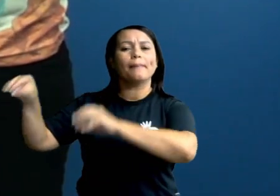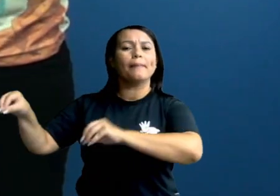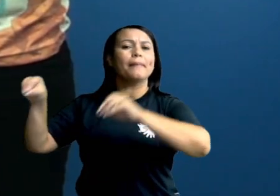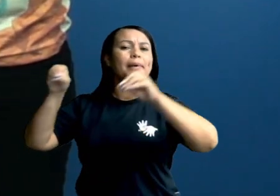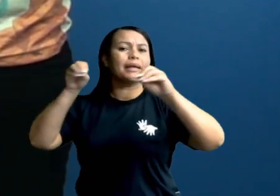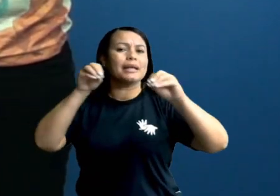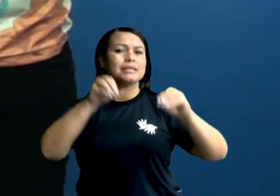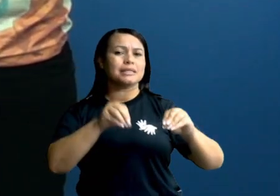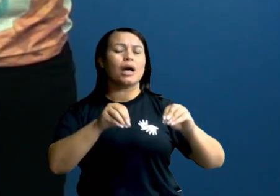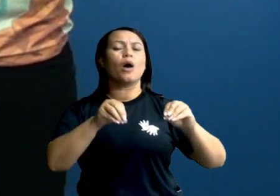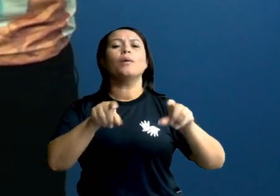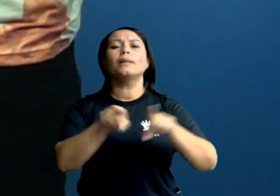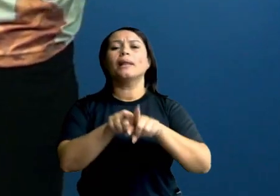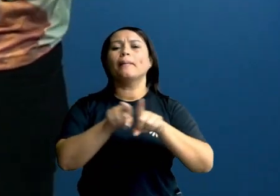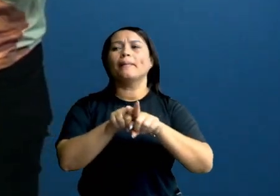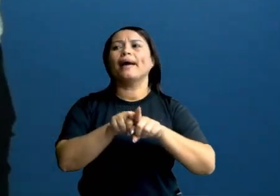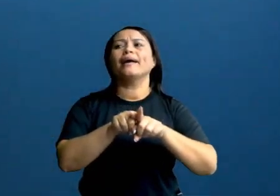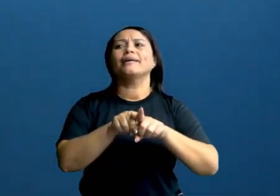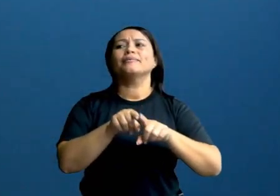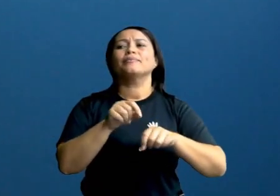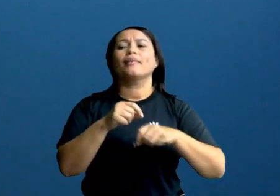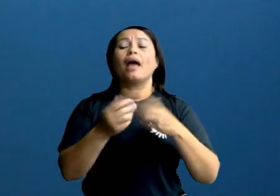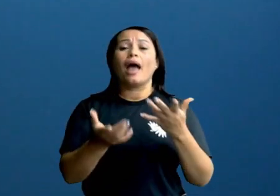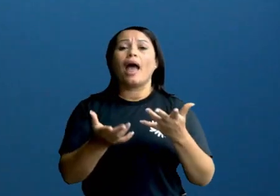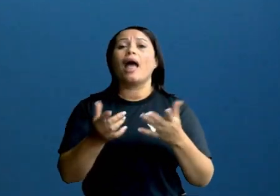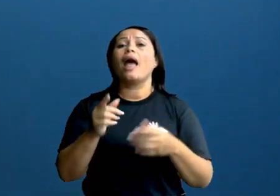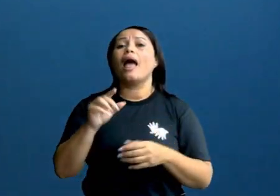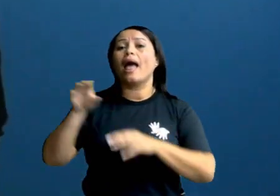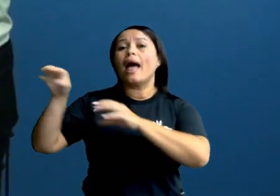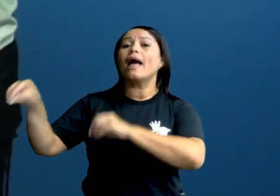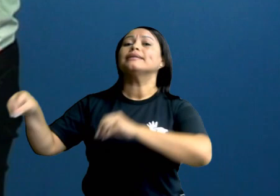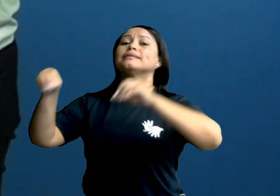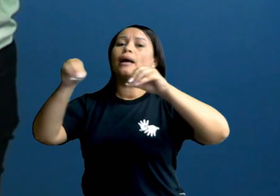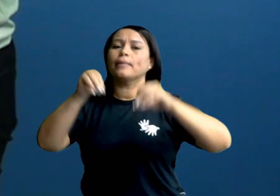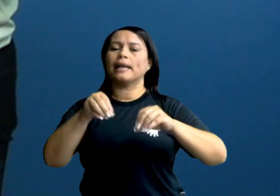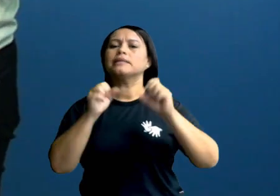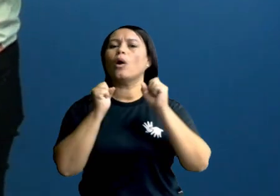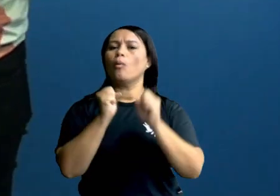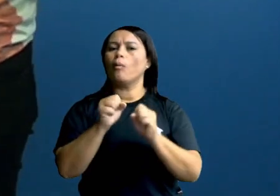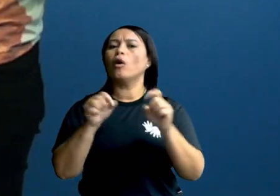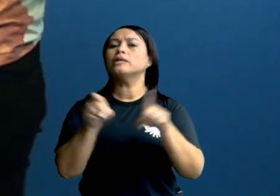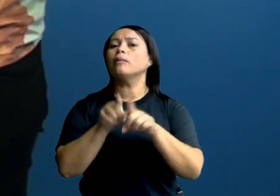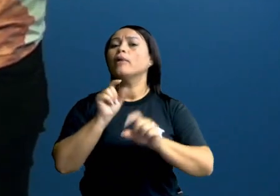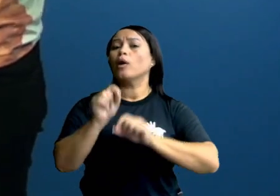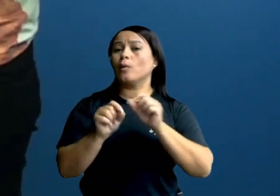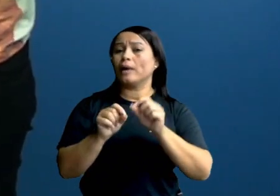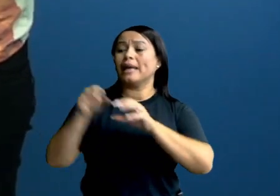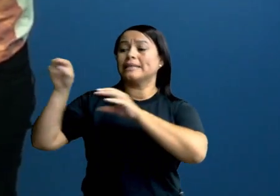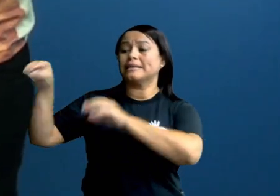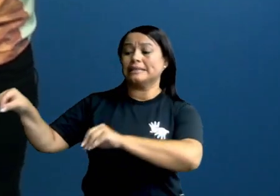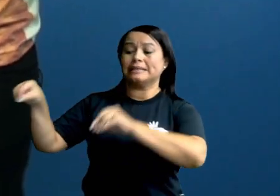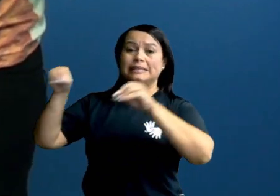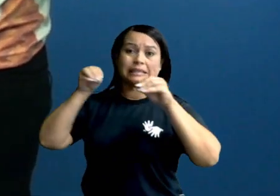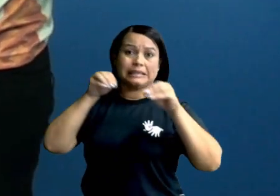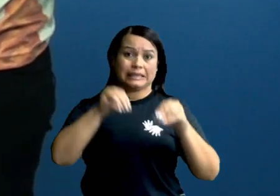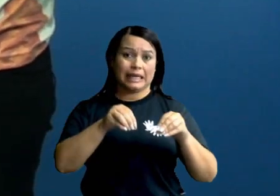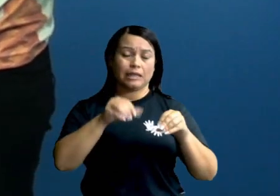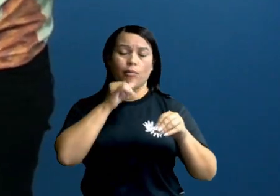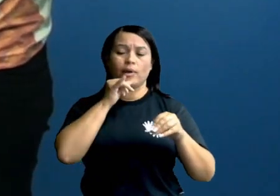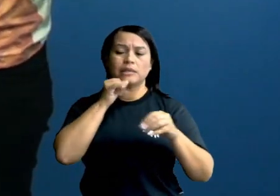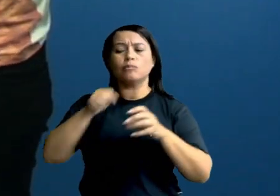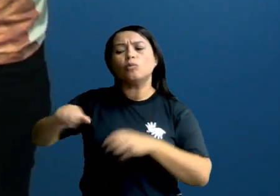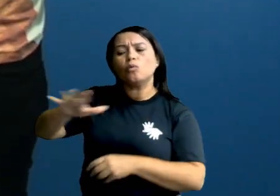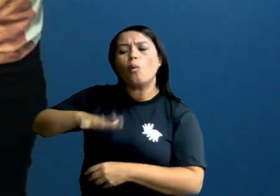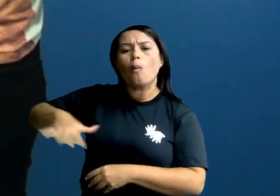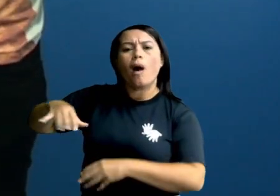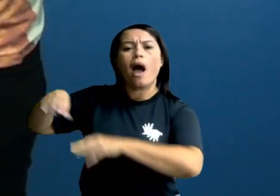deslocamento da população na superfície da Terra. Essa migração, ela pode ser de saída, quando uma pessoa sai de uma área de